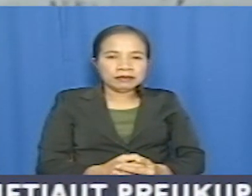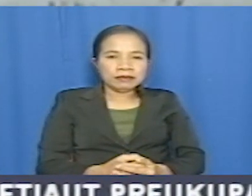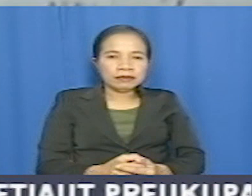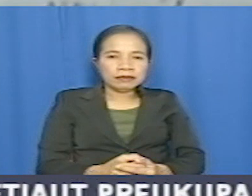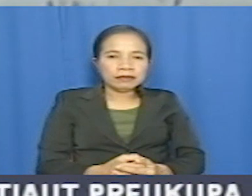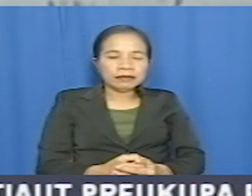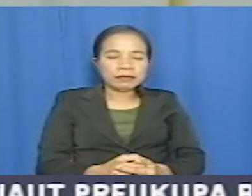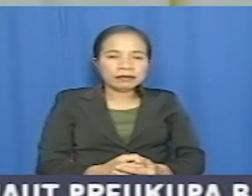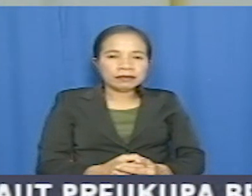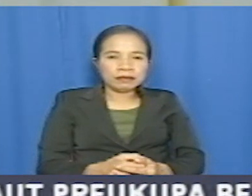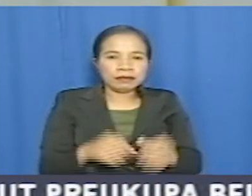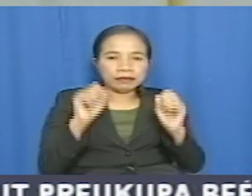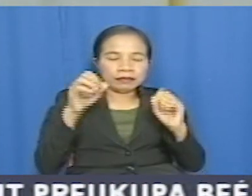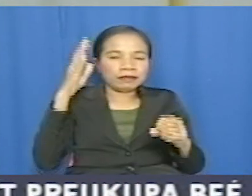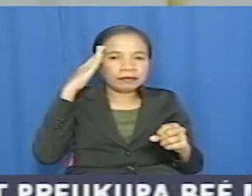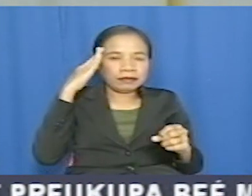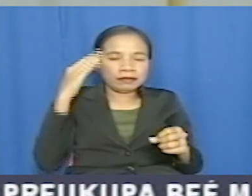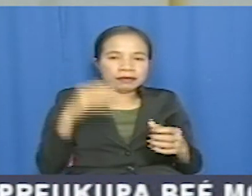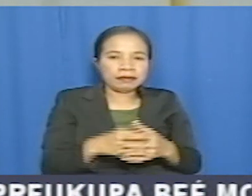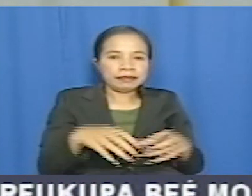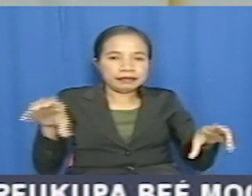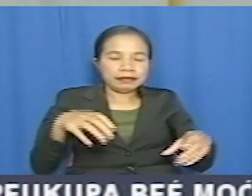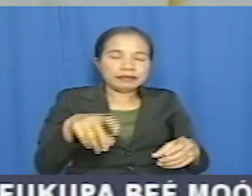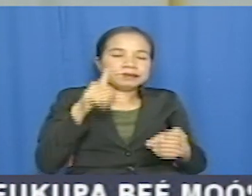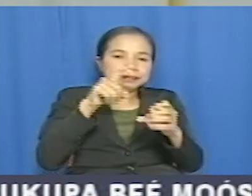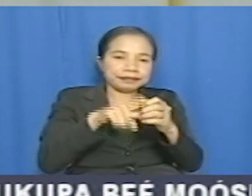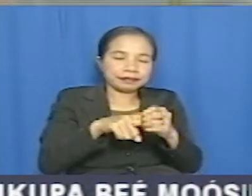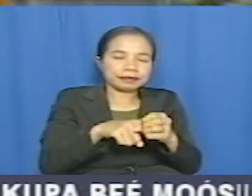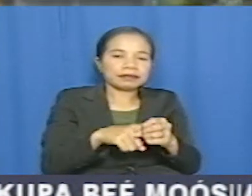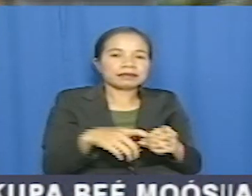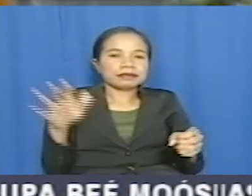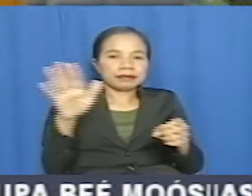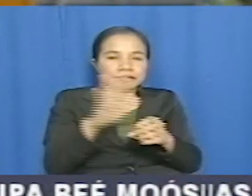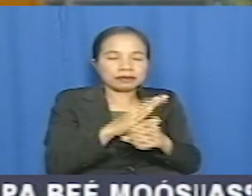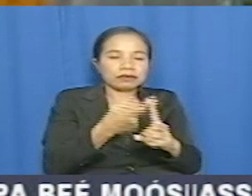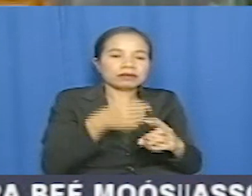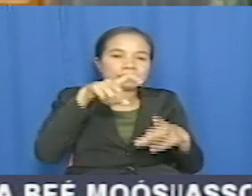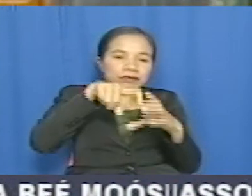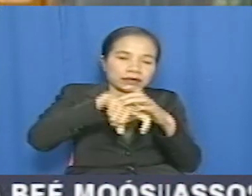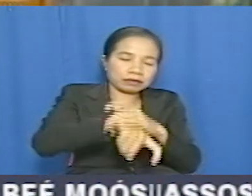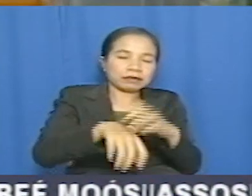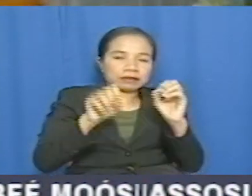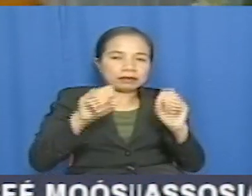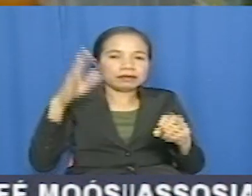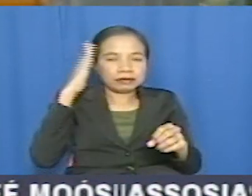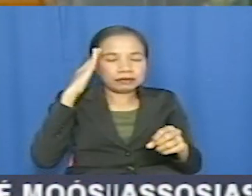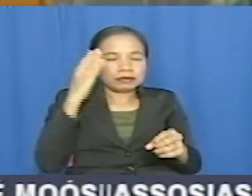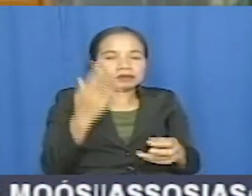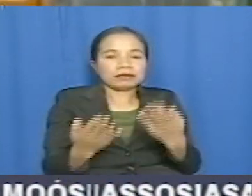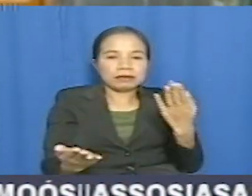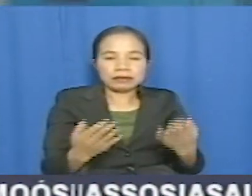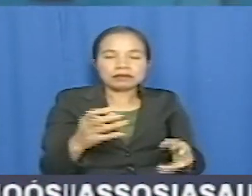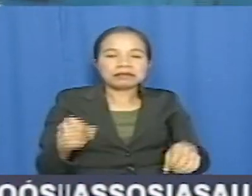ida ne ita so bele identifica det se sistema petroleo ne tomakela liu si perfurasaun husi na mama kita hatene nia kuantidade